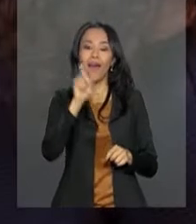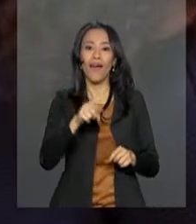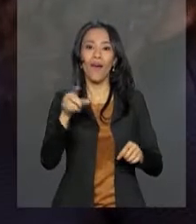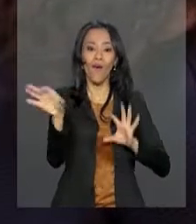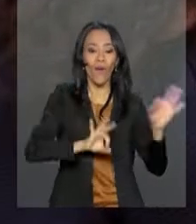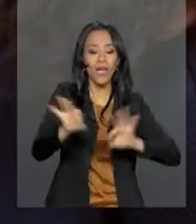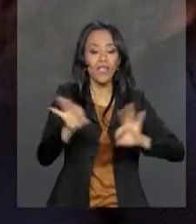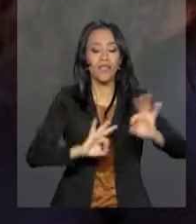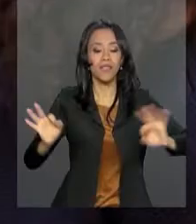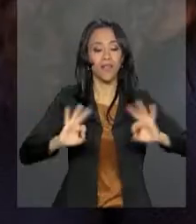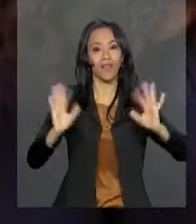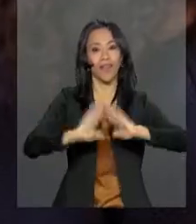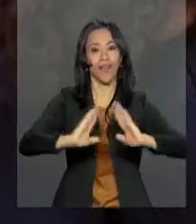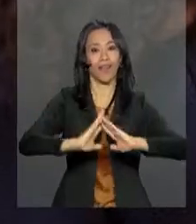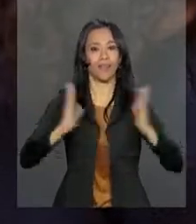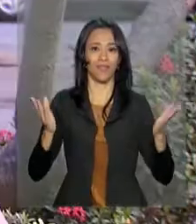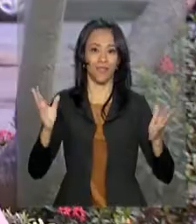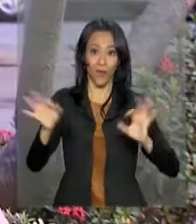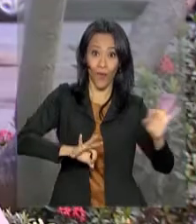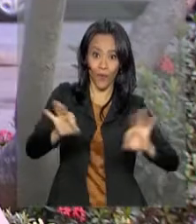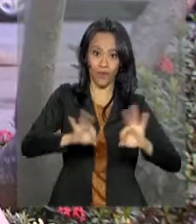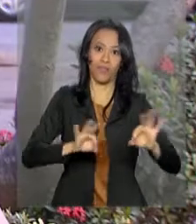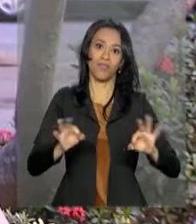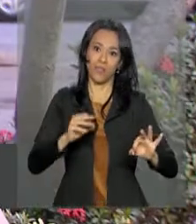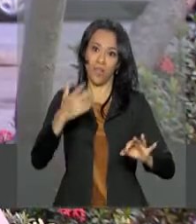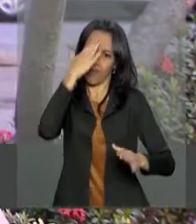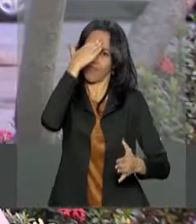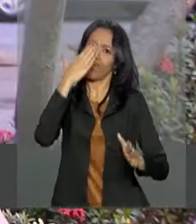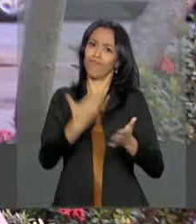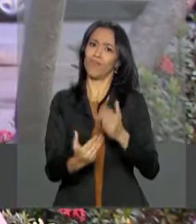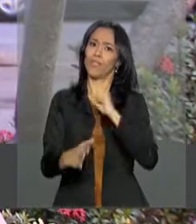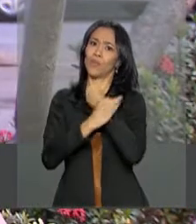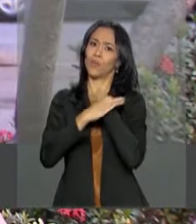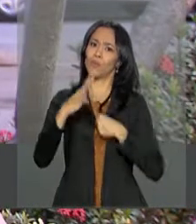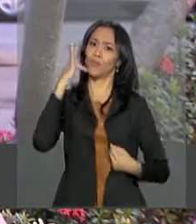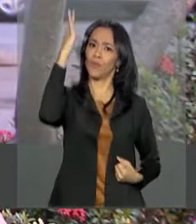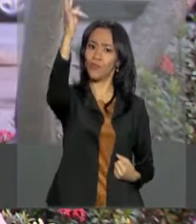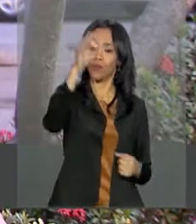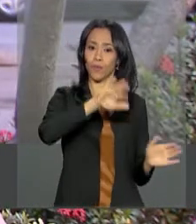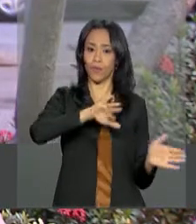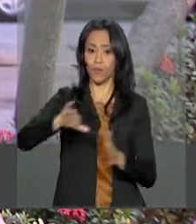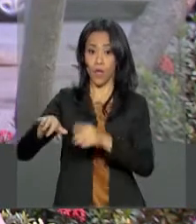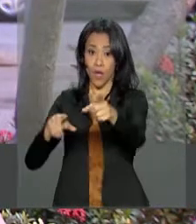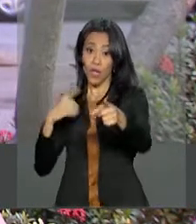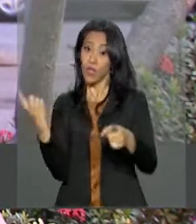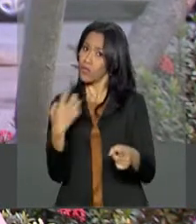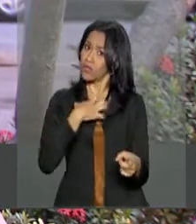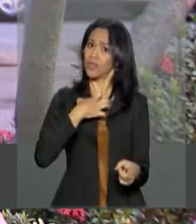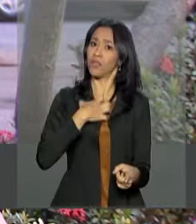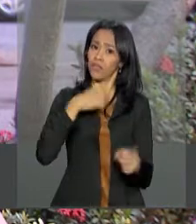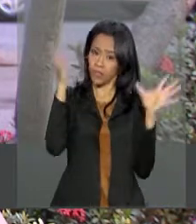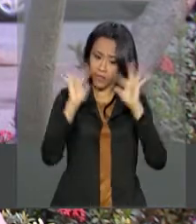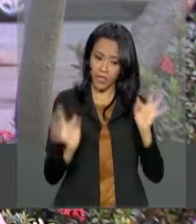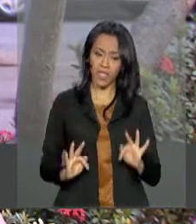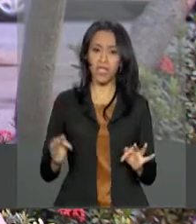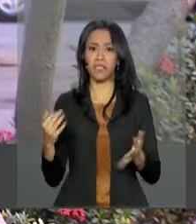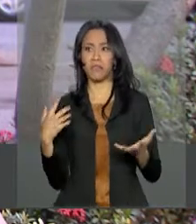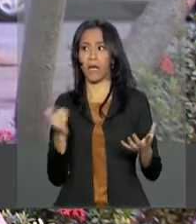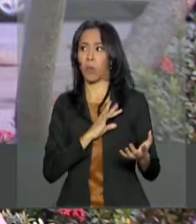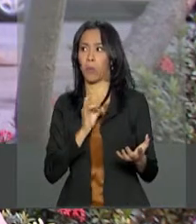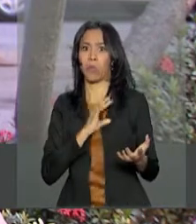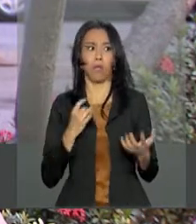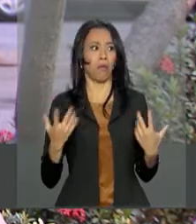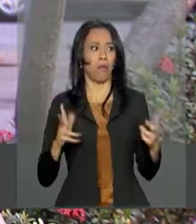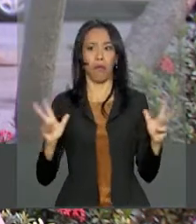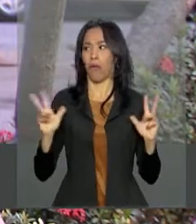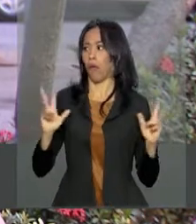disse que está confiante no futuro nós temos tudo pra ser feliz andando de um lado para o outro sem ninguém interromper se pode sentar numa